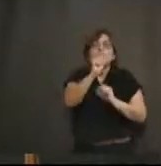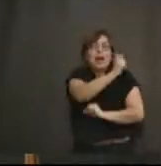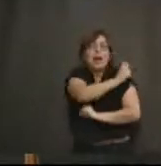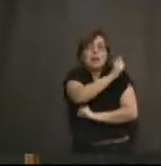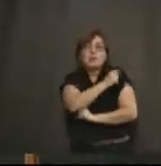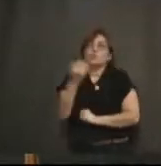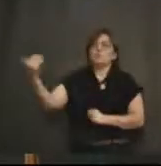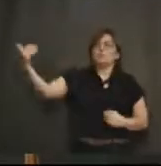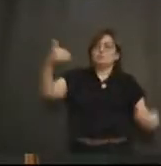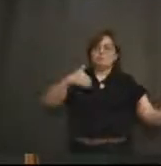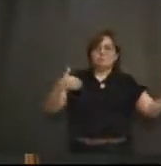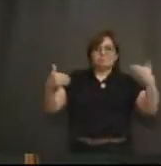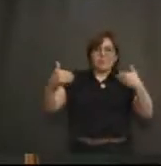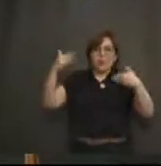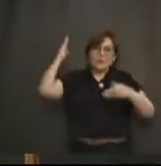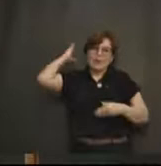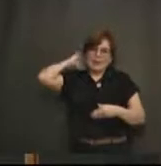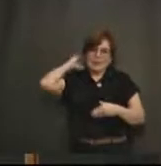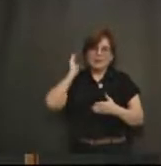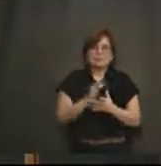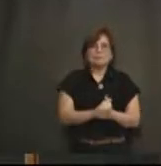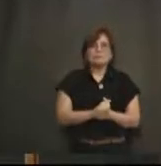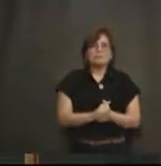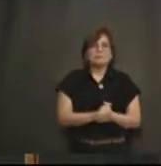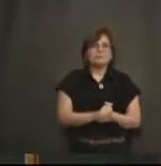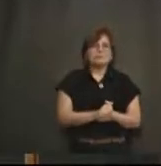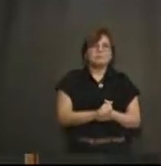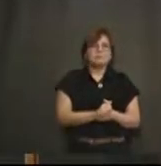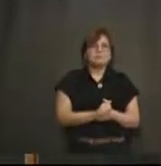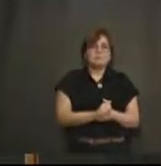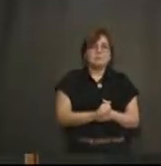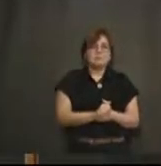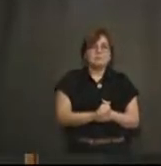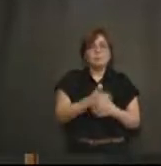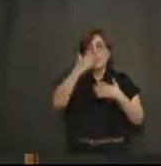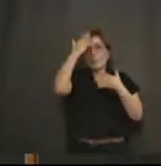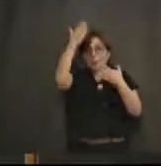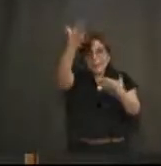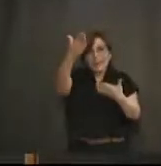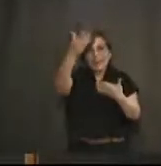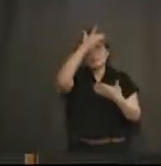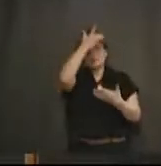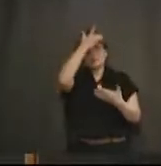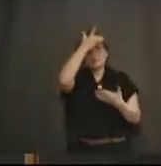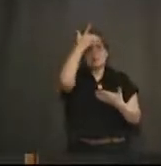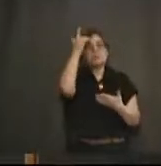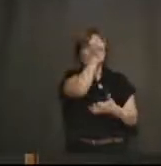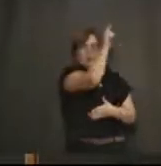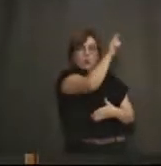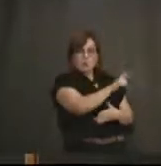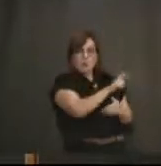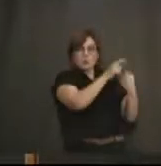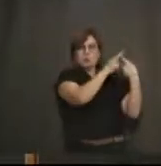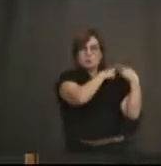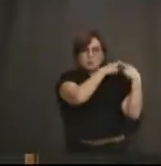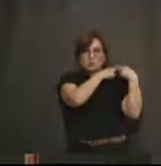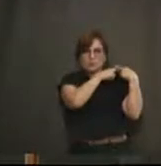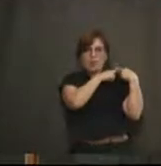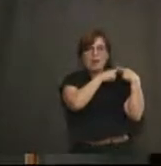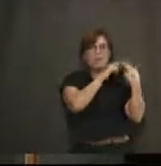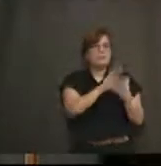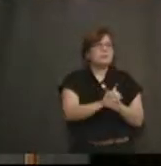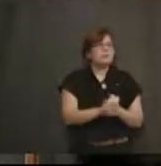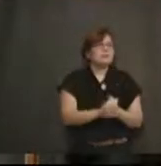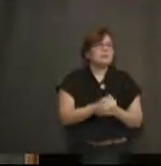Belém. Gostaria de agradecer ao nosso mestre de cerimônias, que eu peço que esteja aqui ao meu lado nesse momento, por